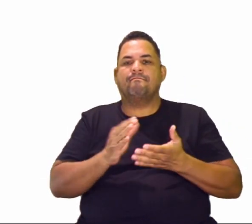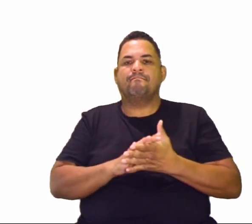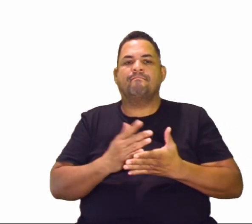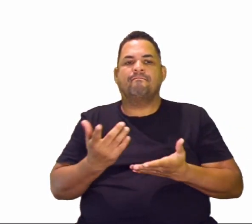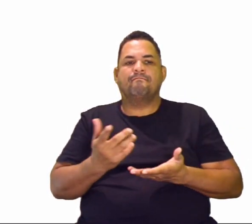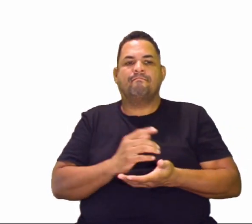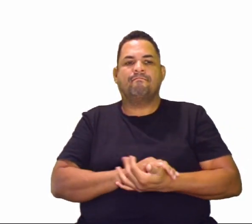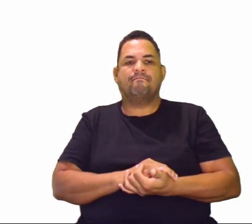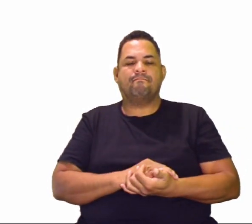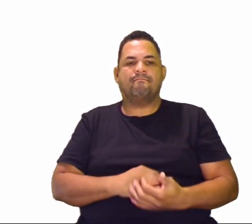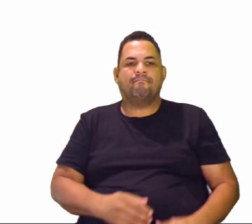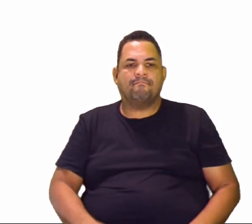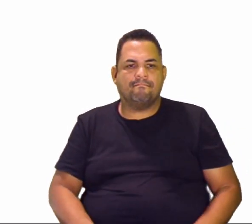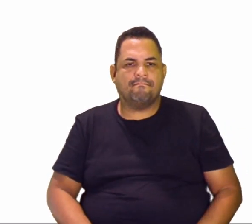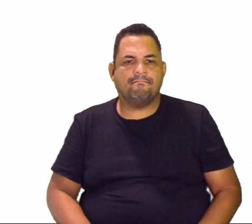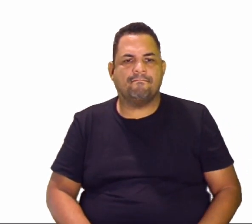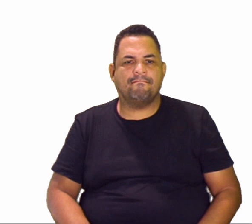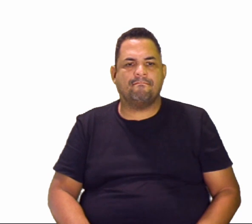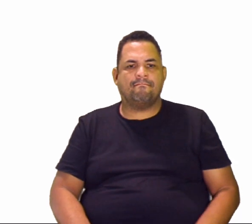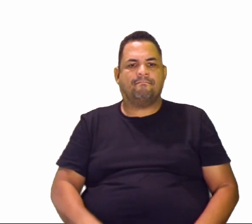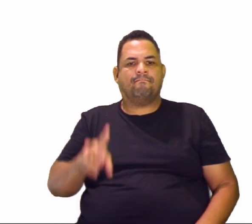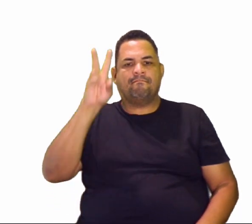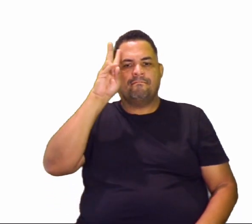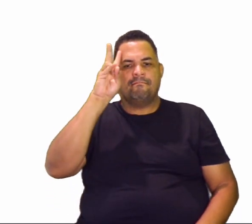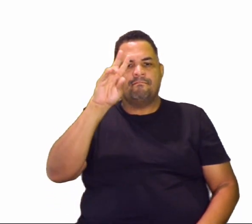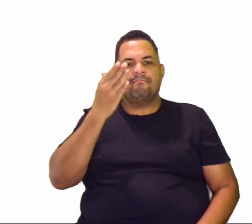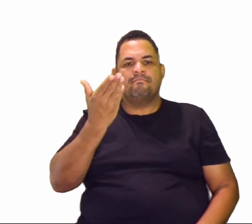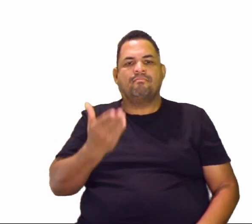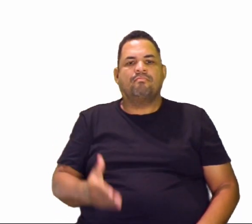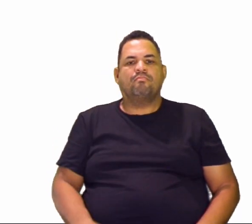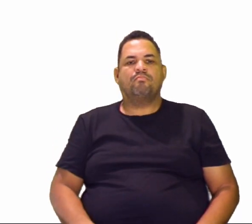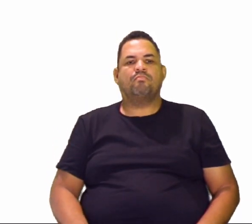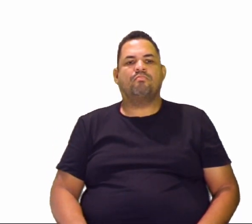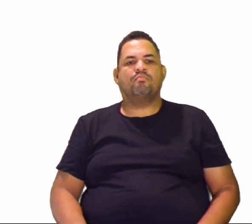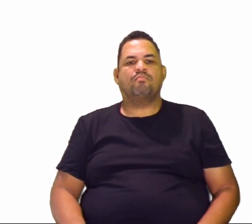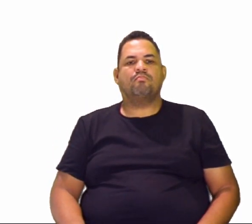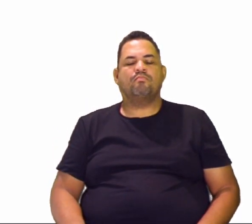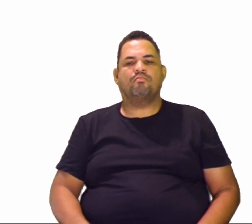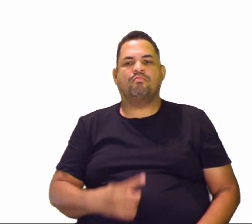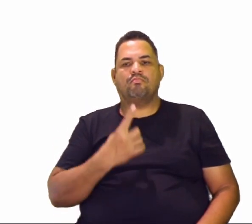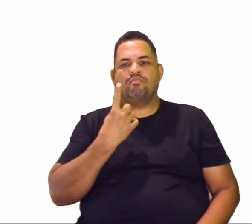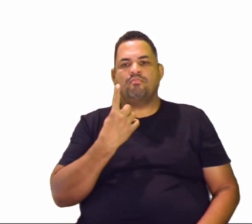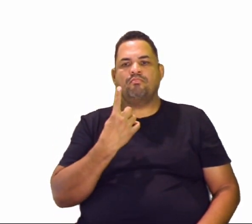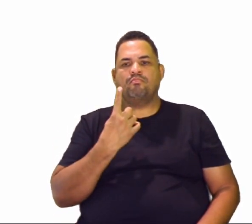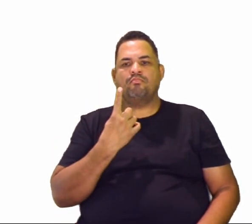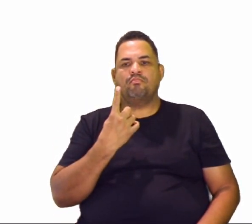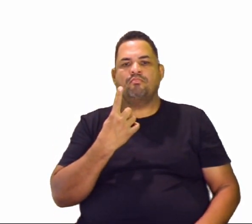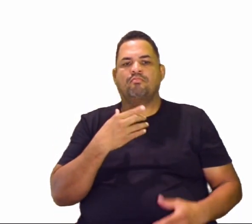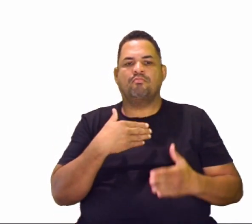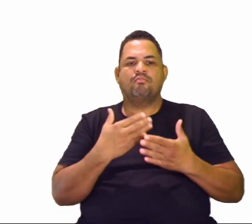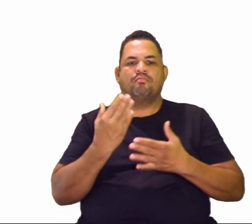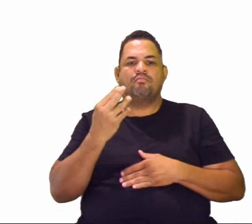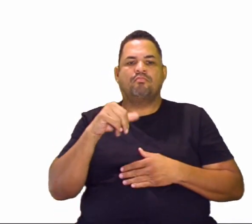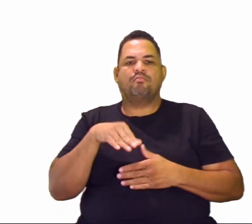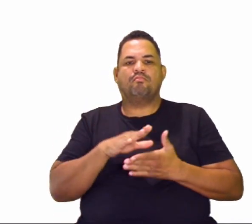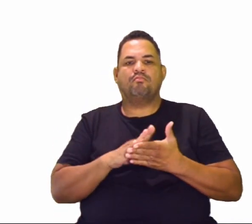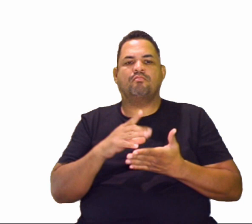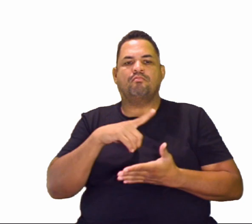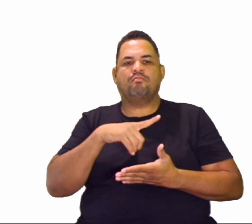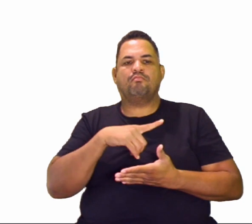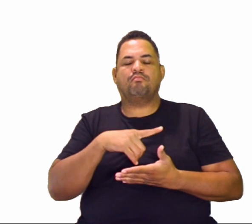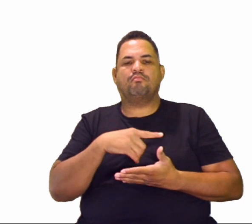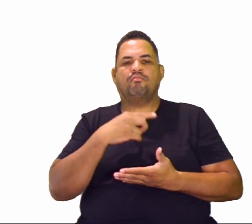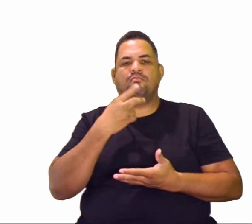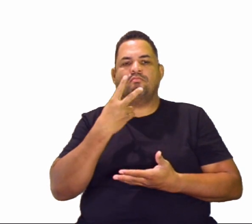vimos anteriormente. Lembra que nós sabemos que um mol de qualquer substância na CNTP